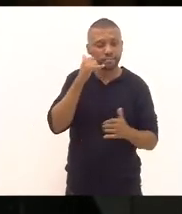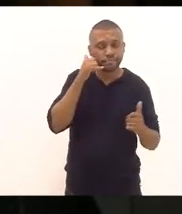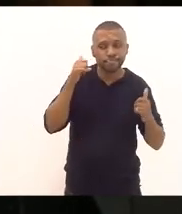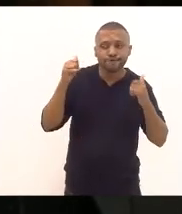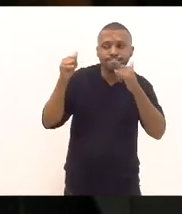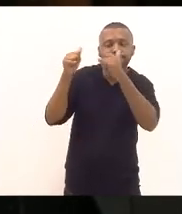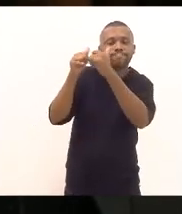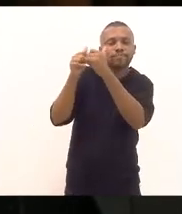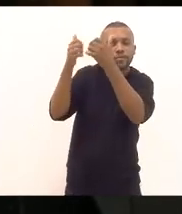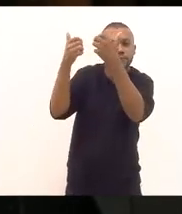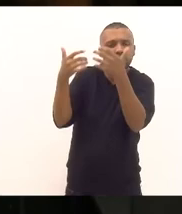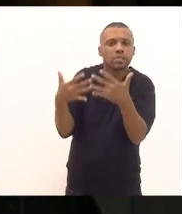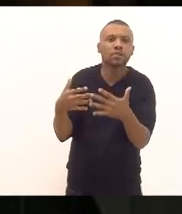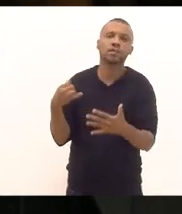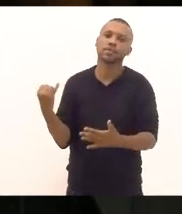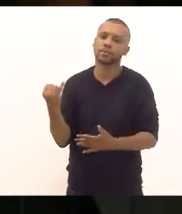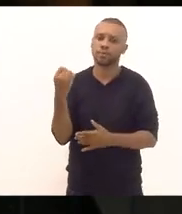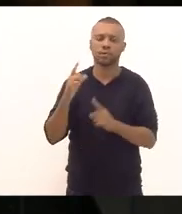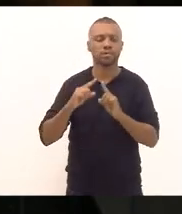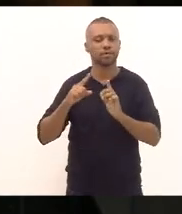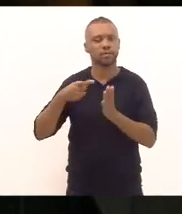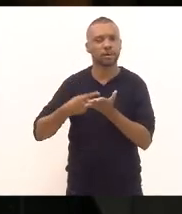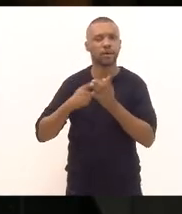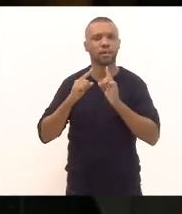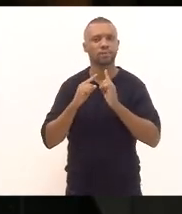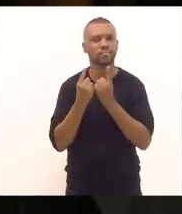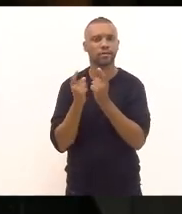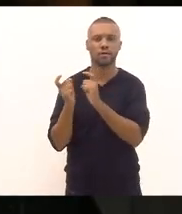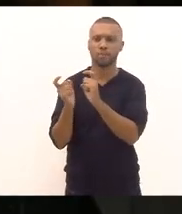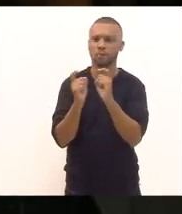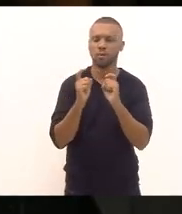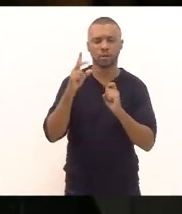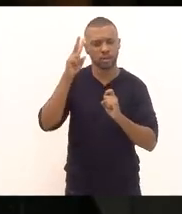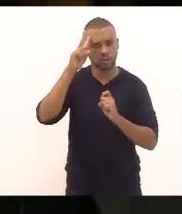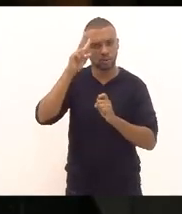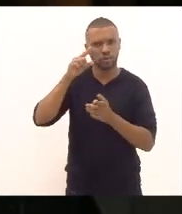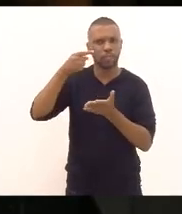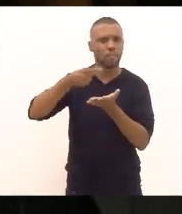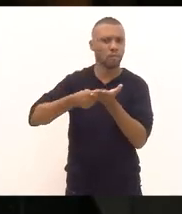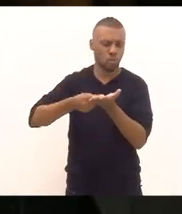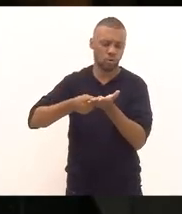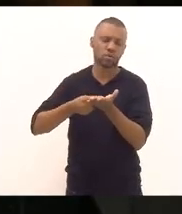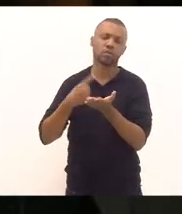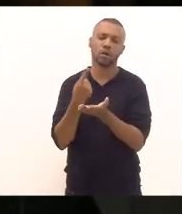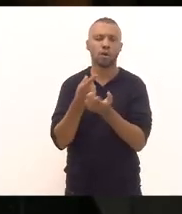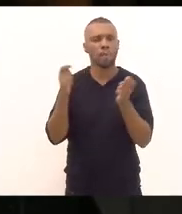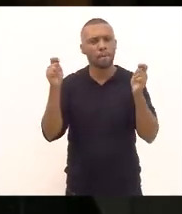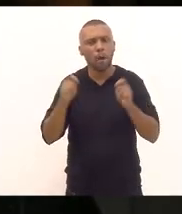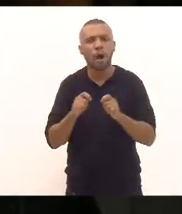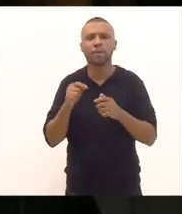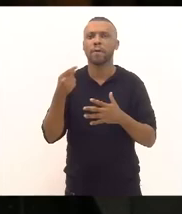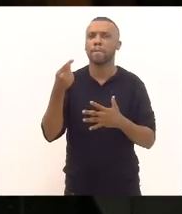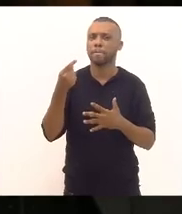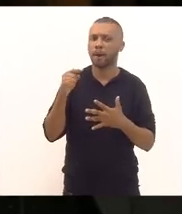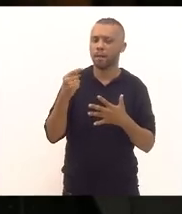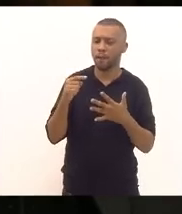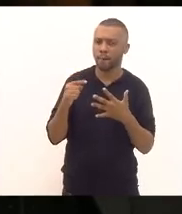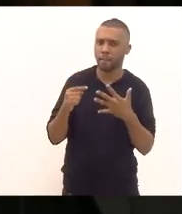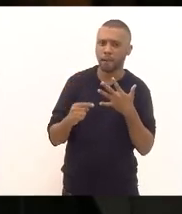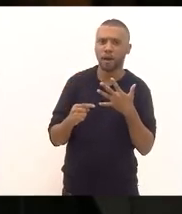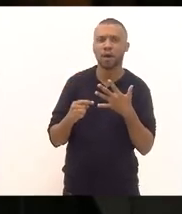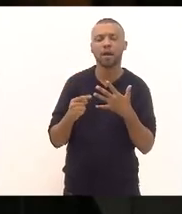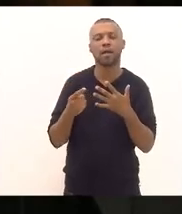secretário falando da importância desta reunião na segunda-feira para que a gente possa entre outras questões destravar